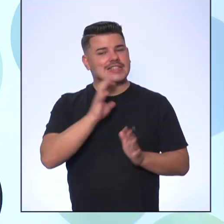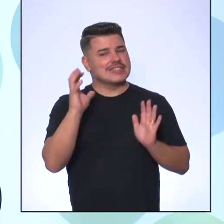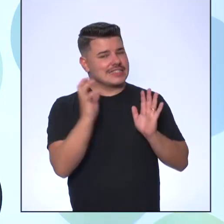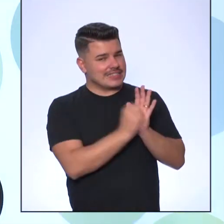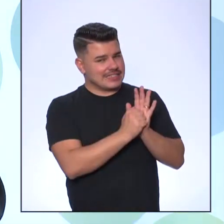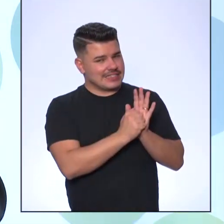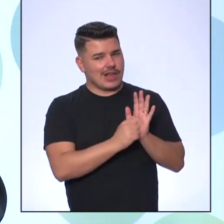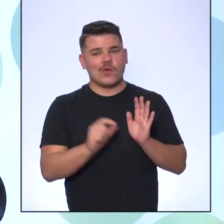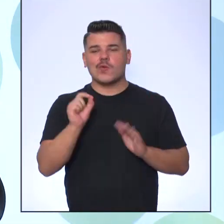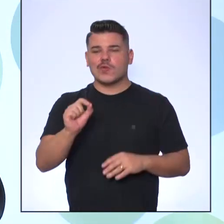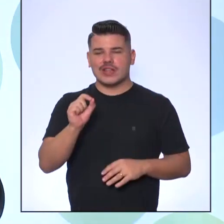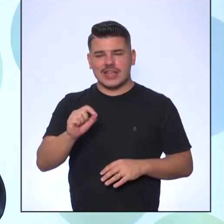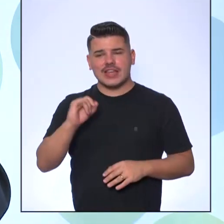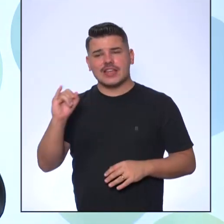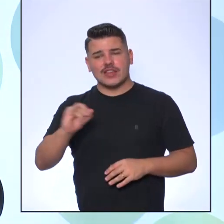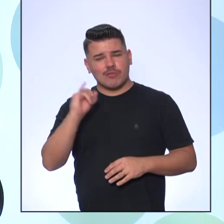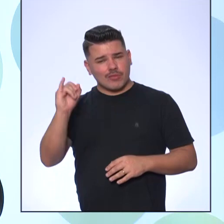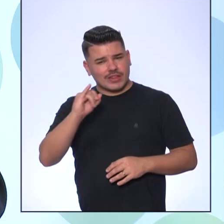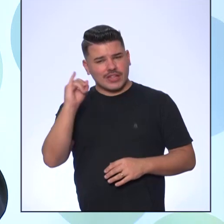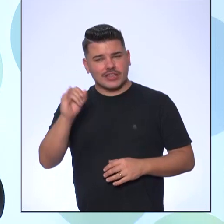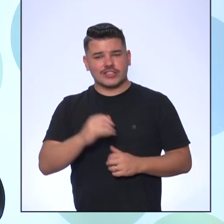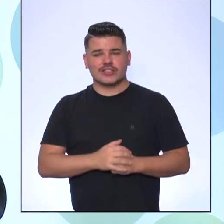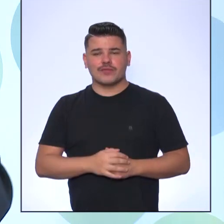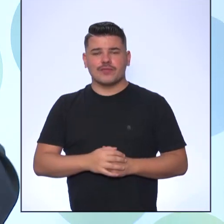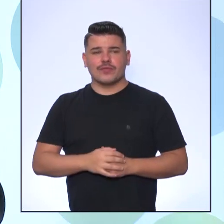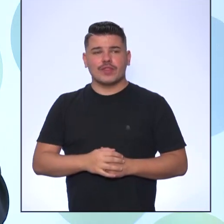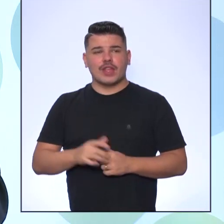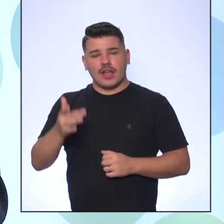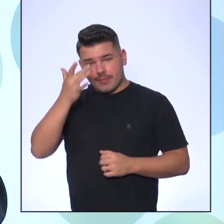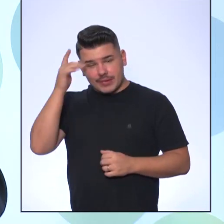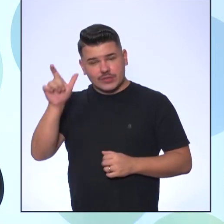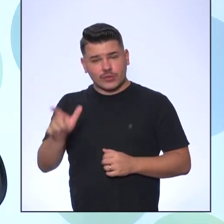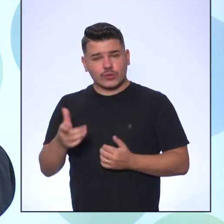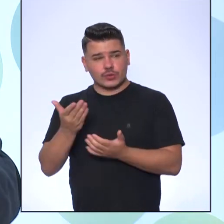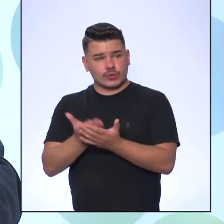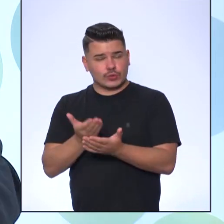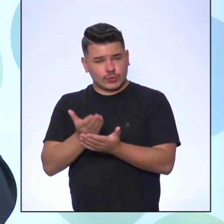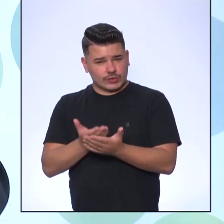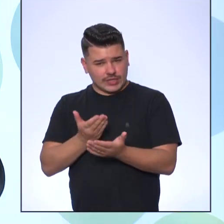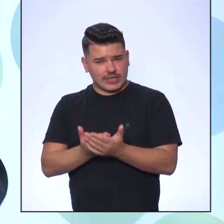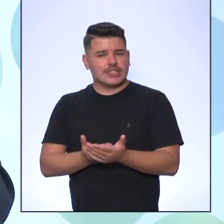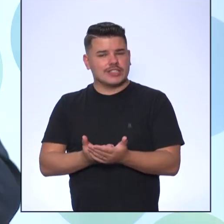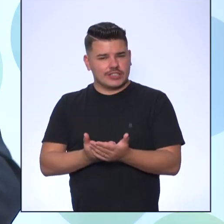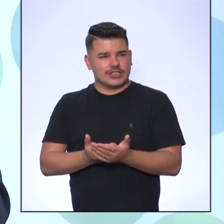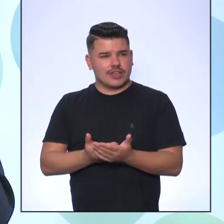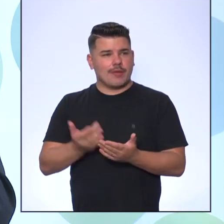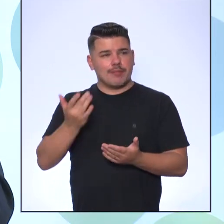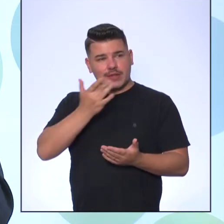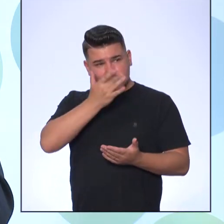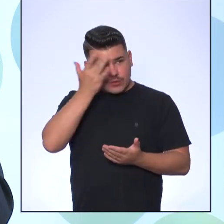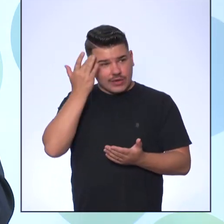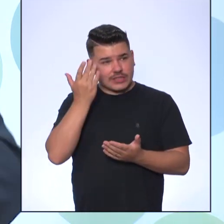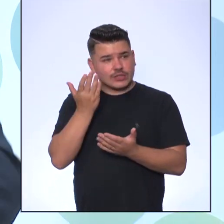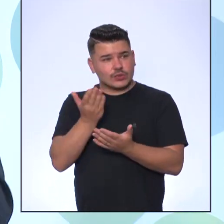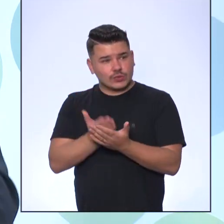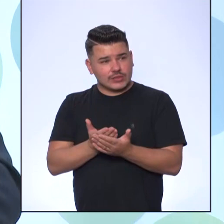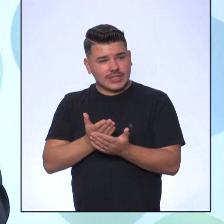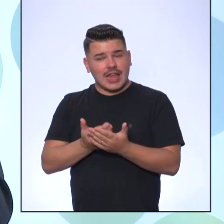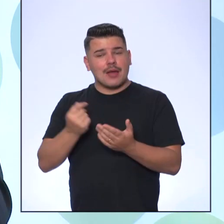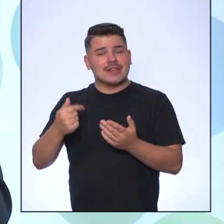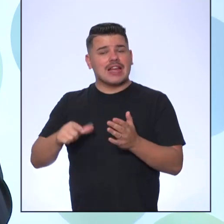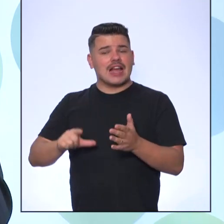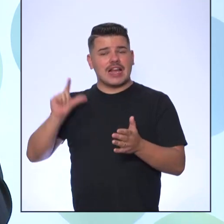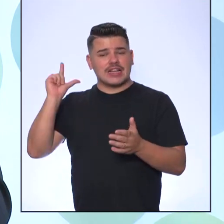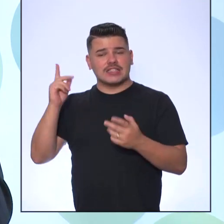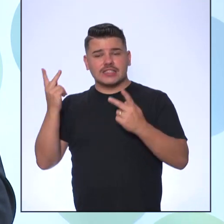O ideal, secretário, é que o estudante, o participante do Enem, como é assim chamada a pessoa que se inscreve, né, ela visite o local